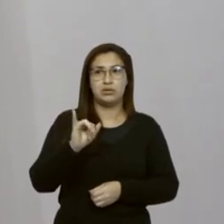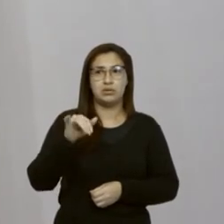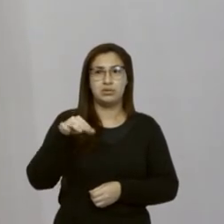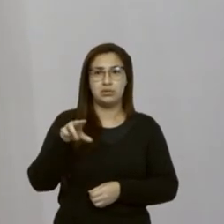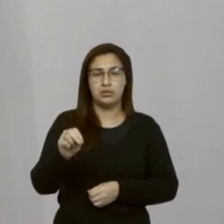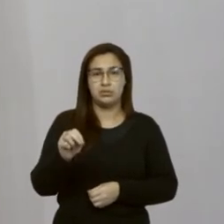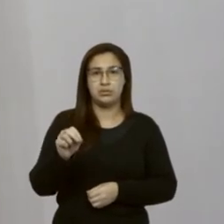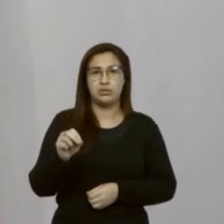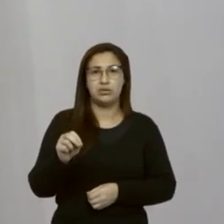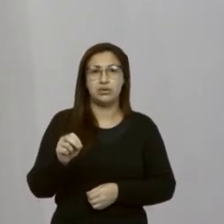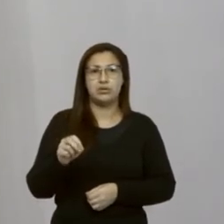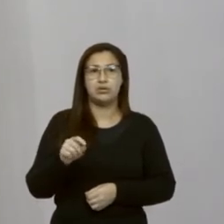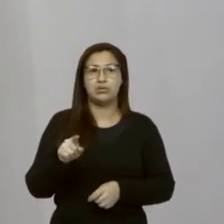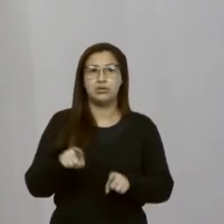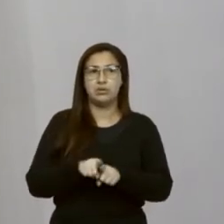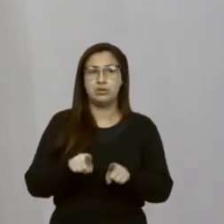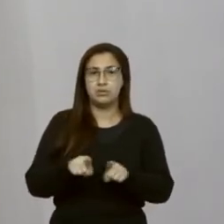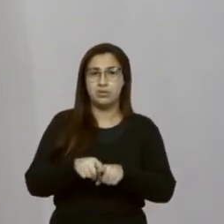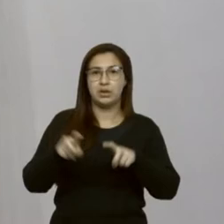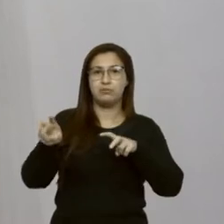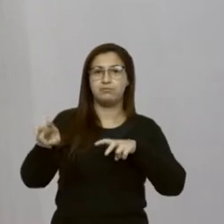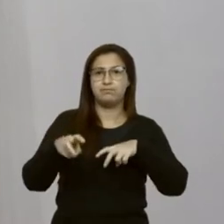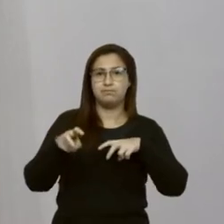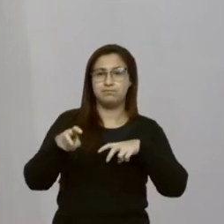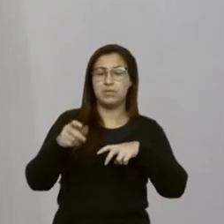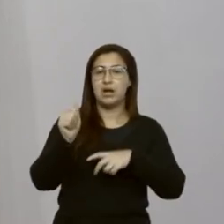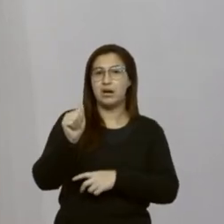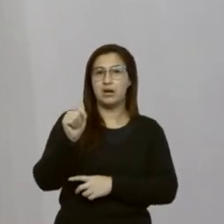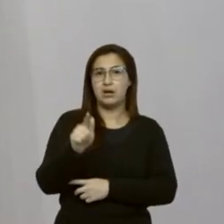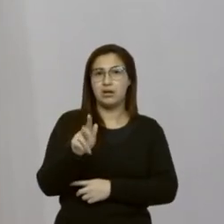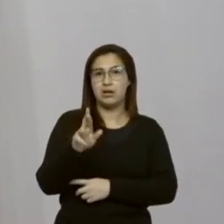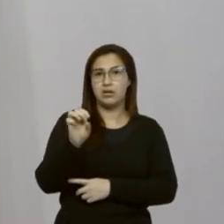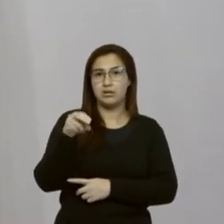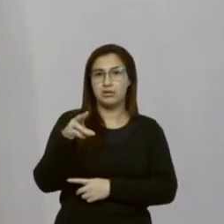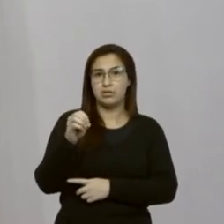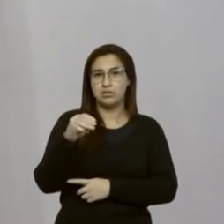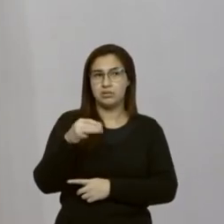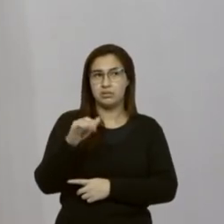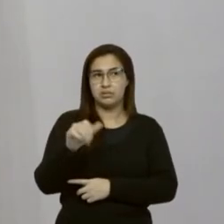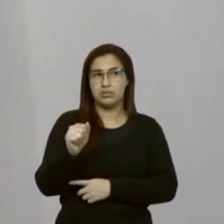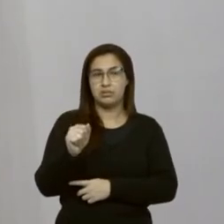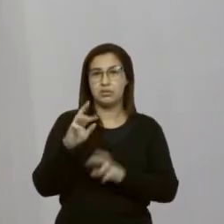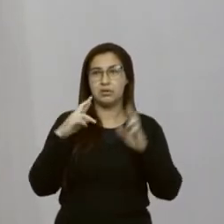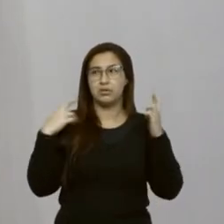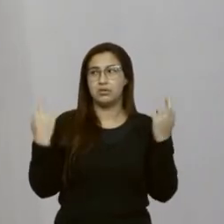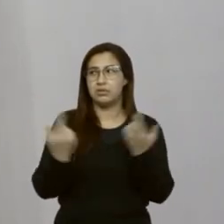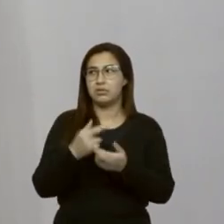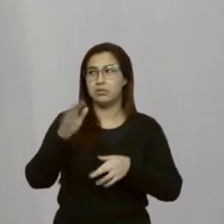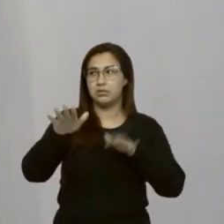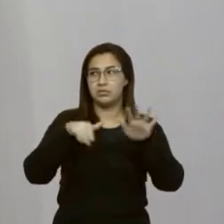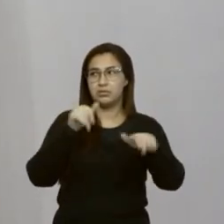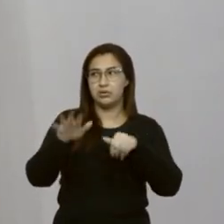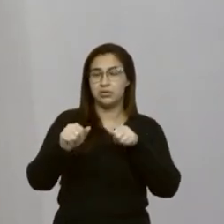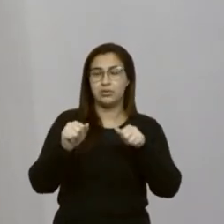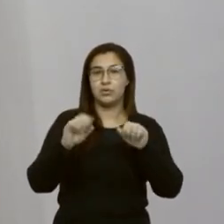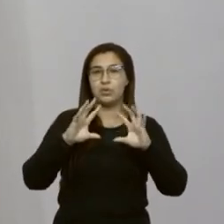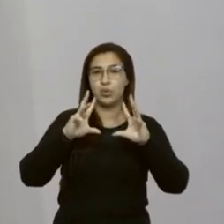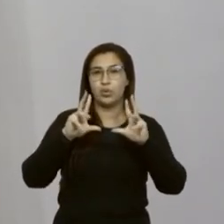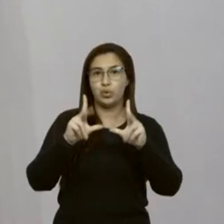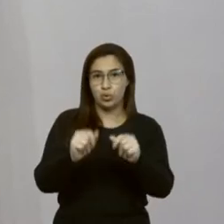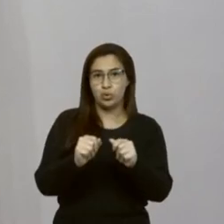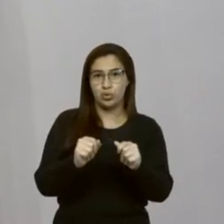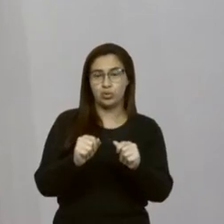de Agronômica, onde o governo do estado reuniu essa semana todos os nossos